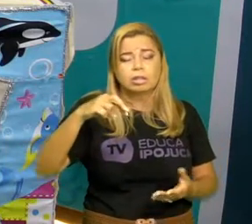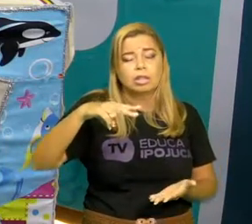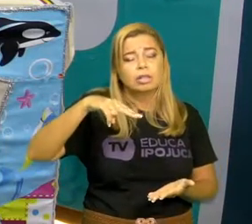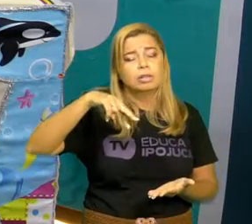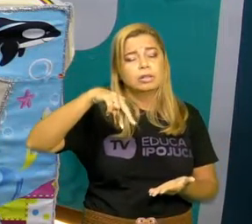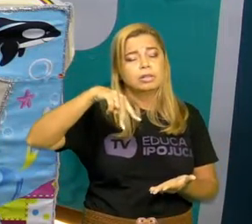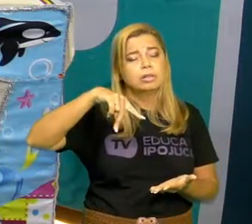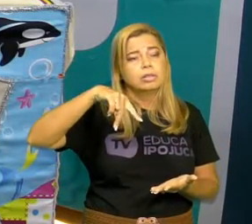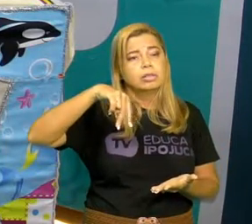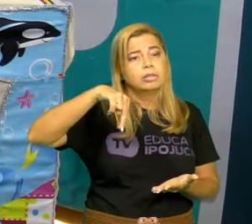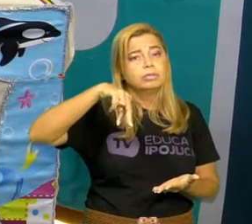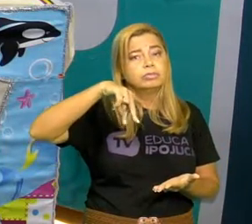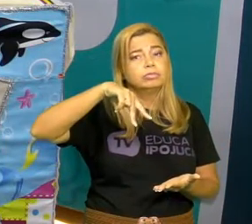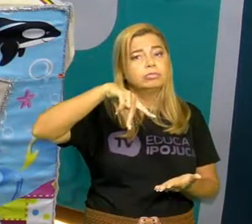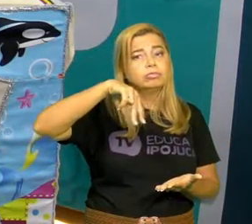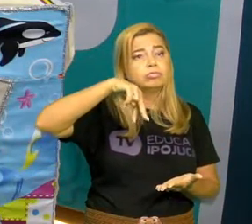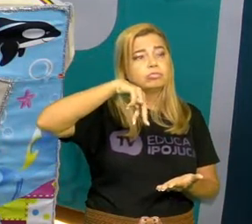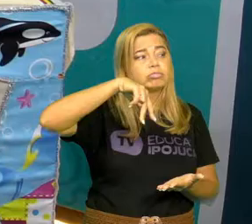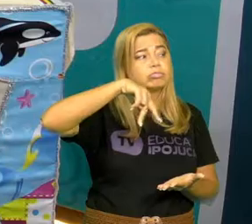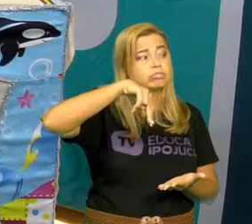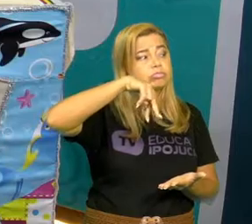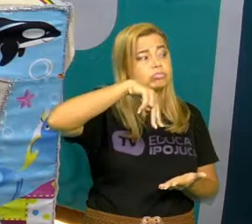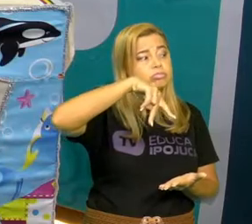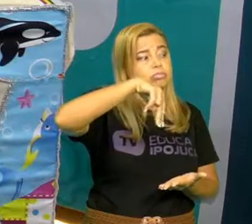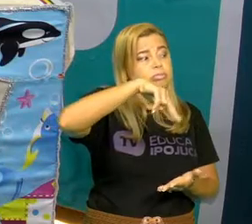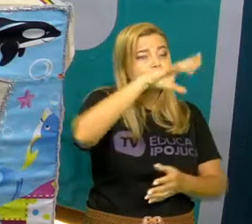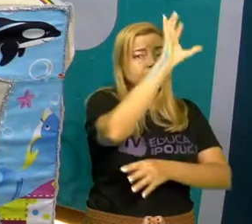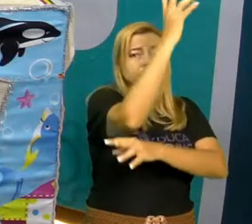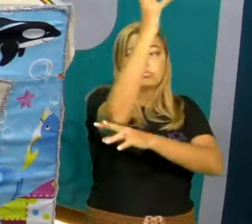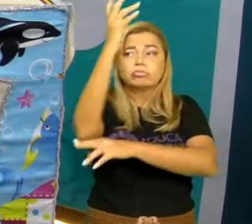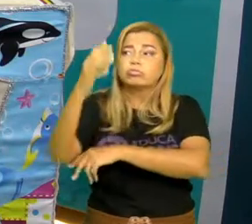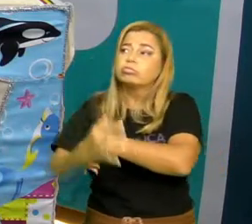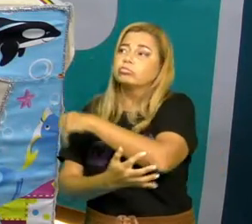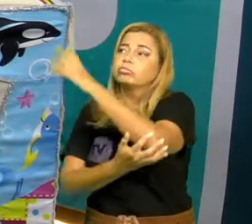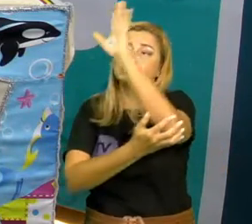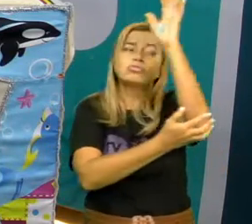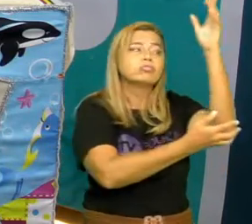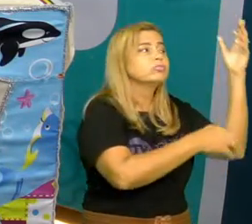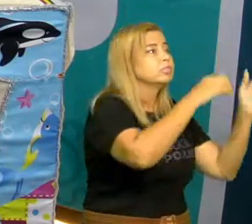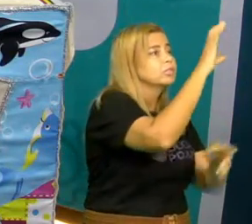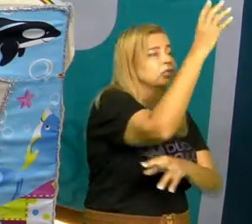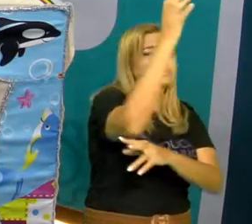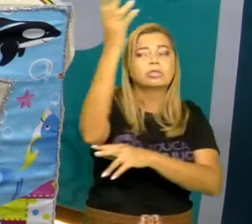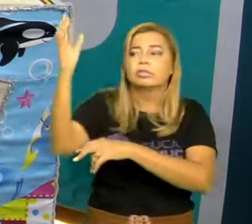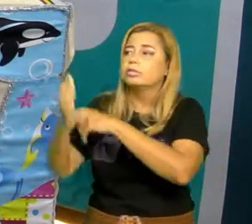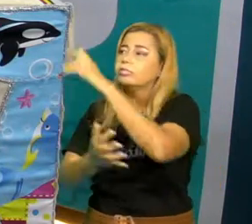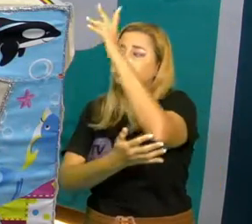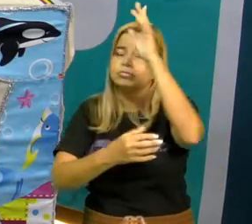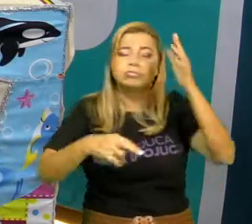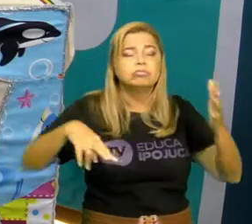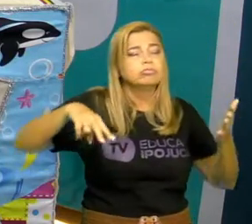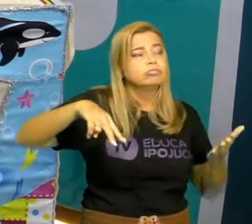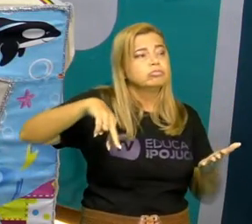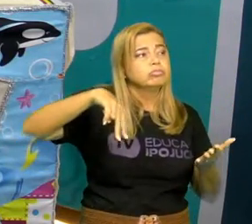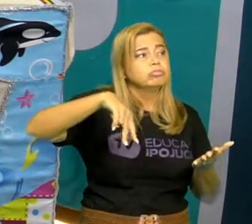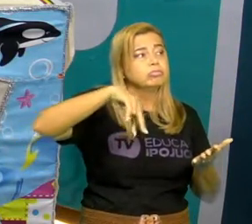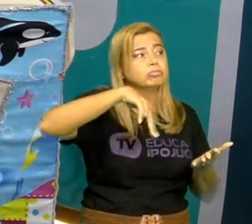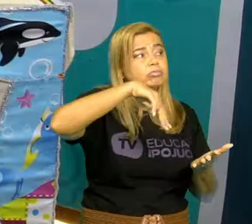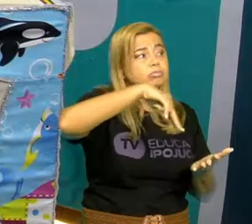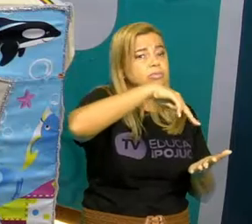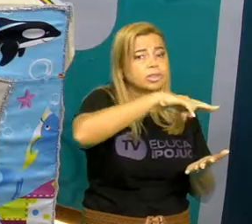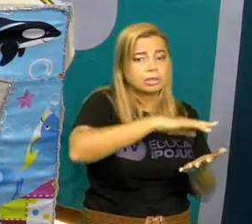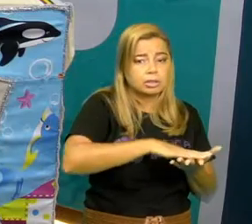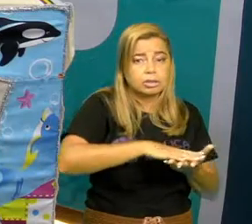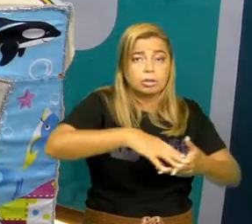pela floresta. Tu não sabe o que aconteceu, Leiturinha? O que será? Não sei. Ele foi